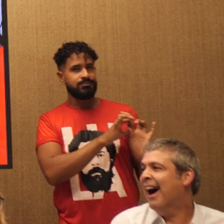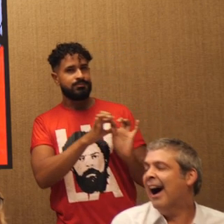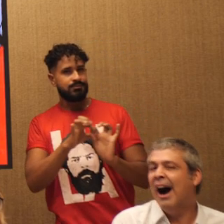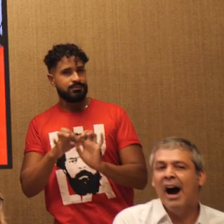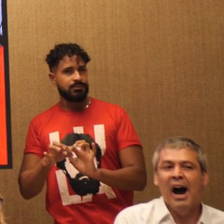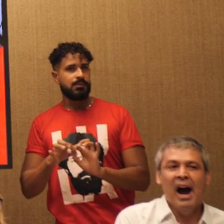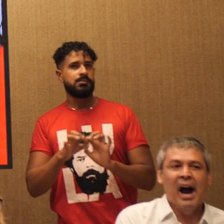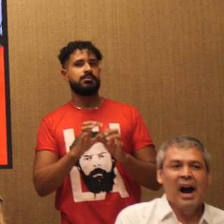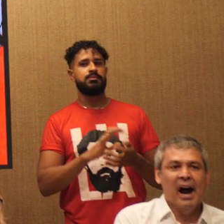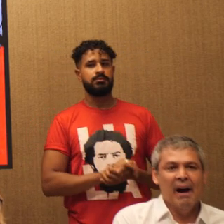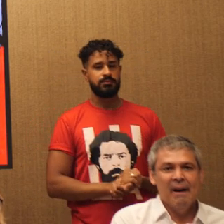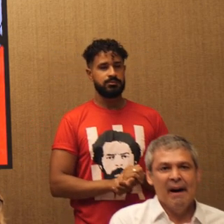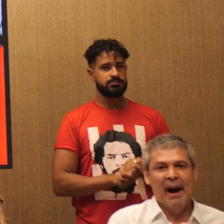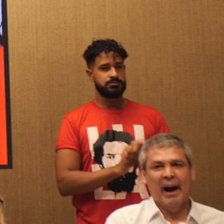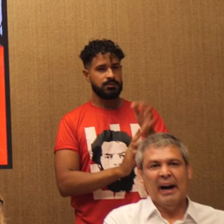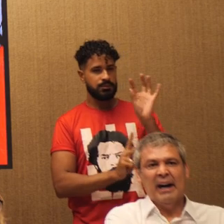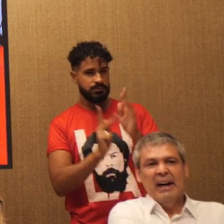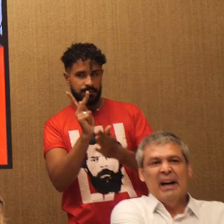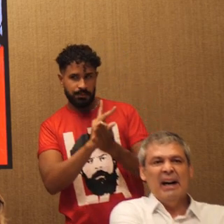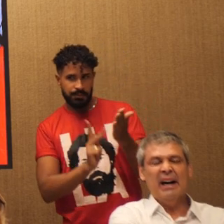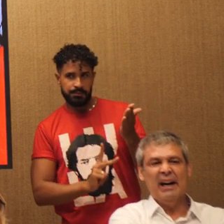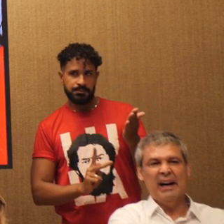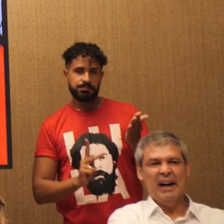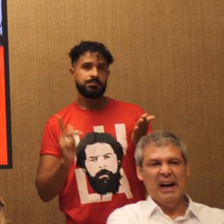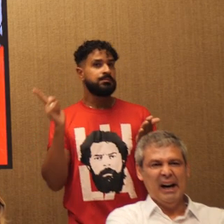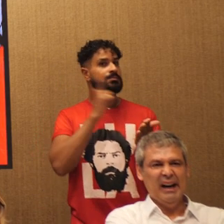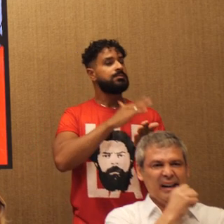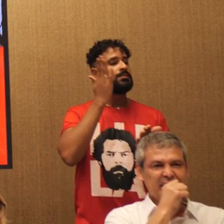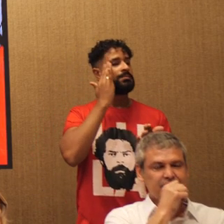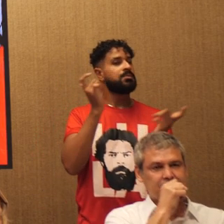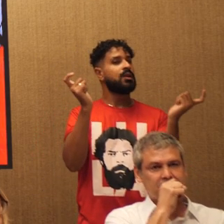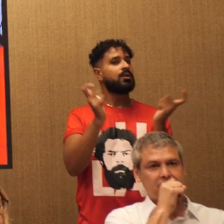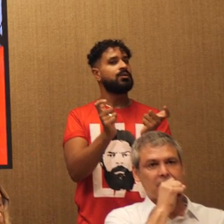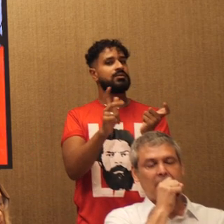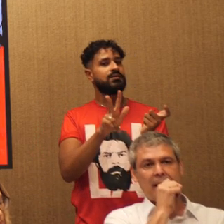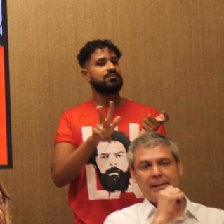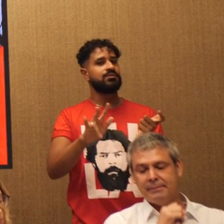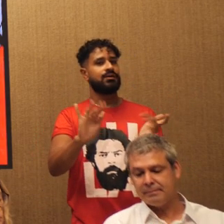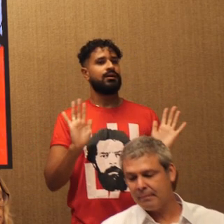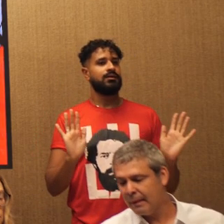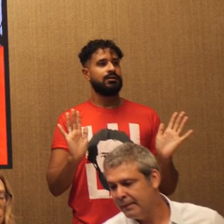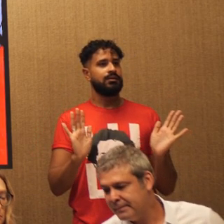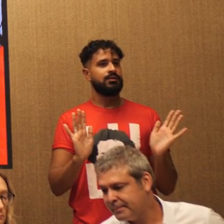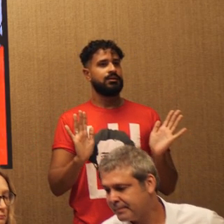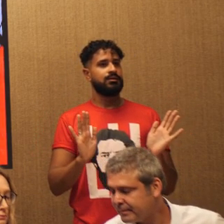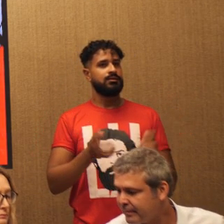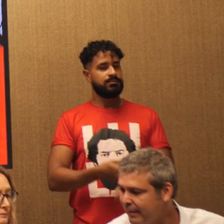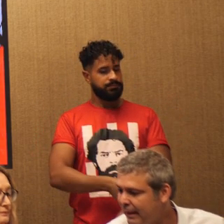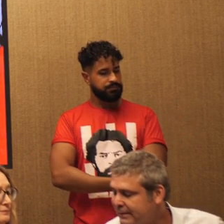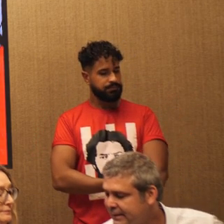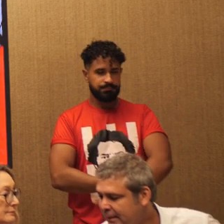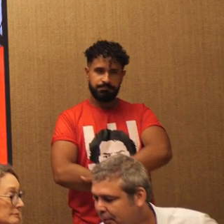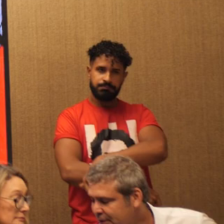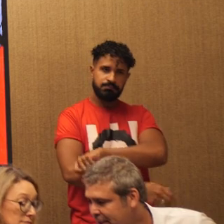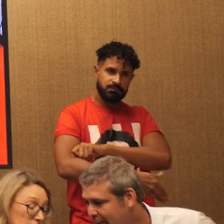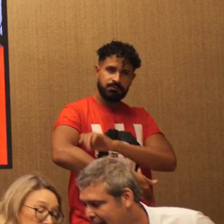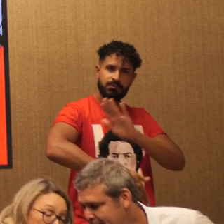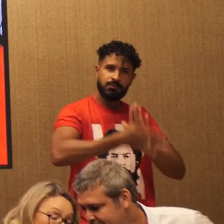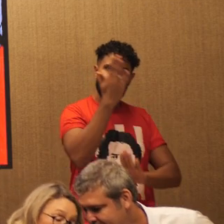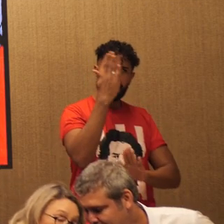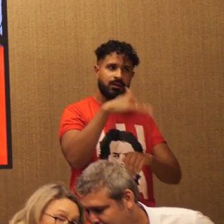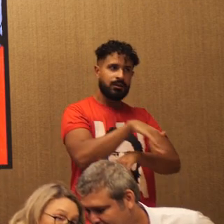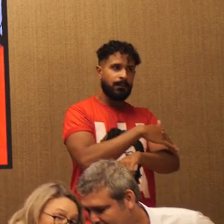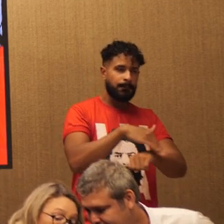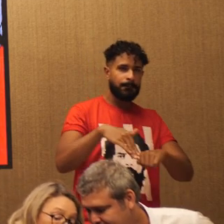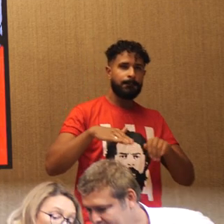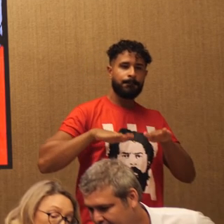conjuntura, planeje para você poder saber aonde você vai, coloque a botina nas ruas, na estrada